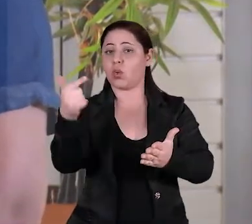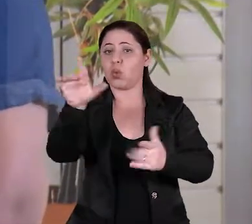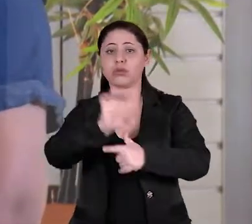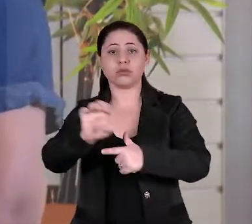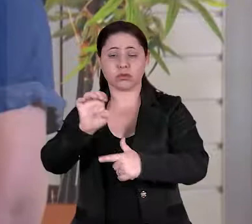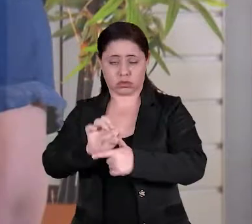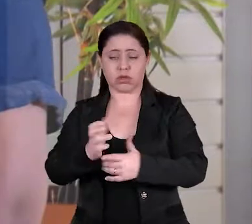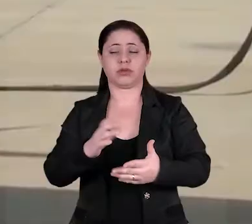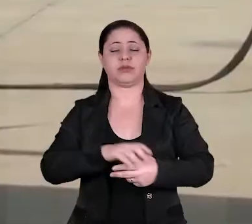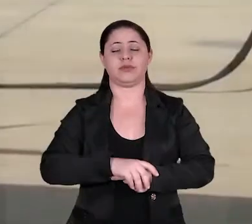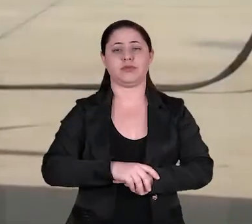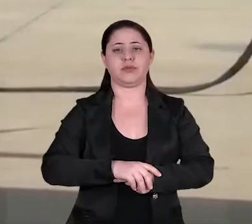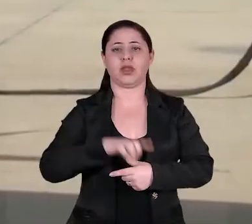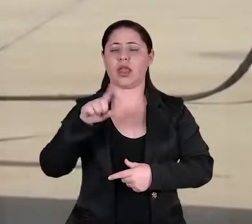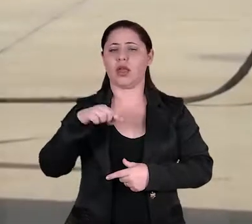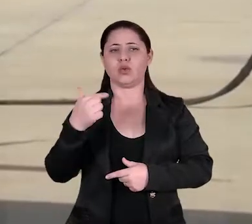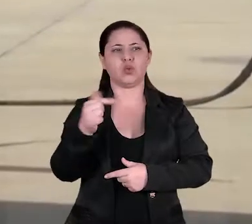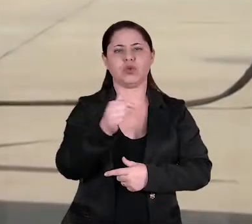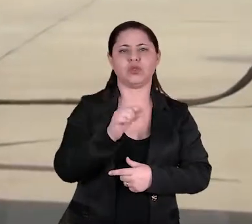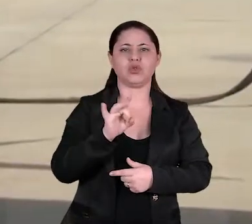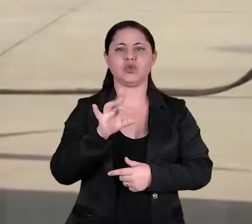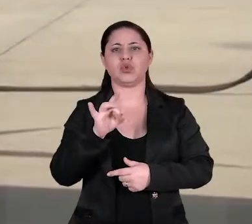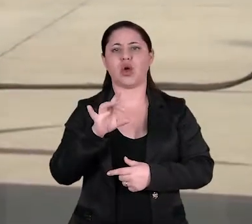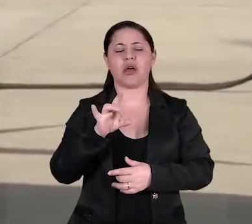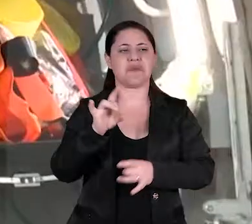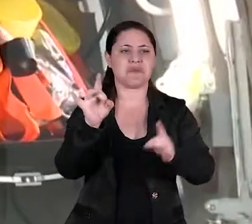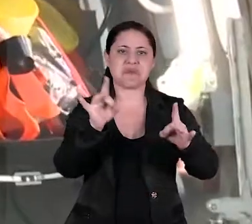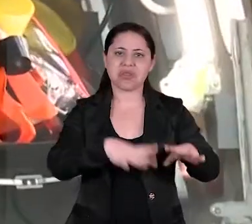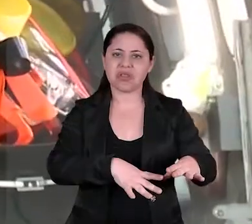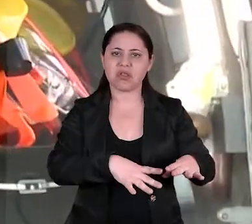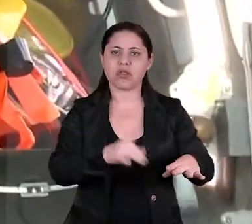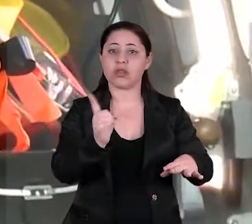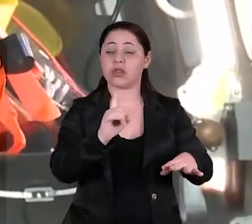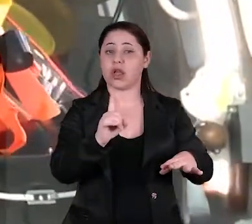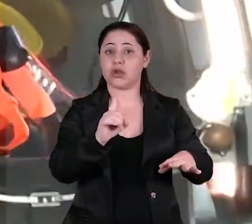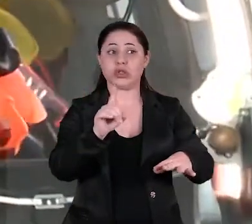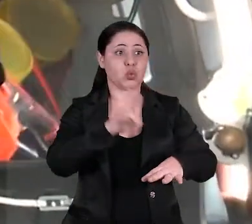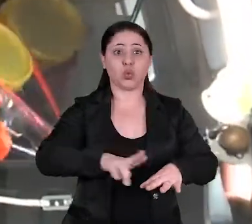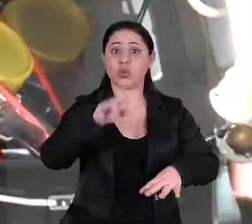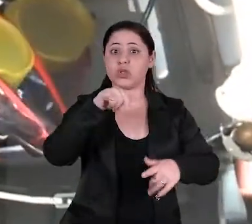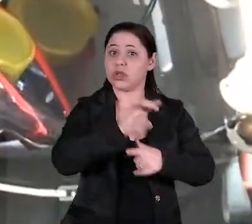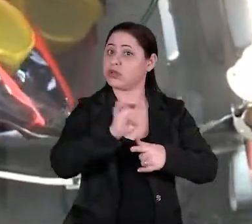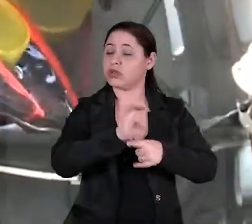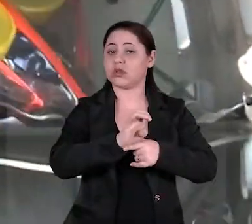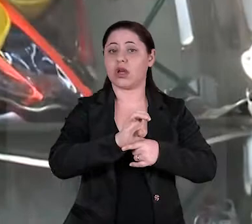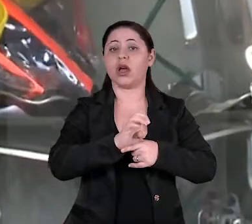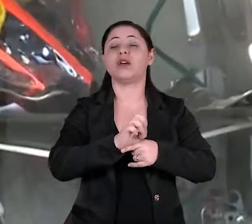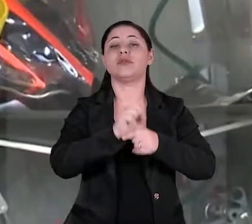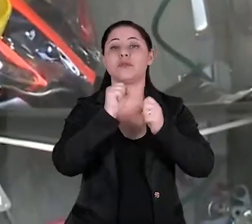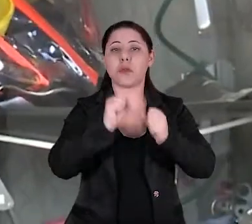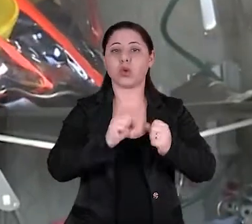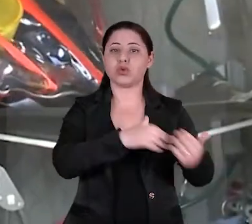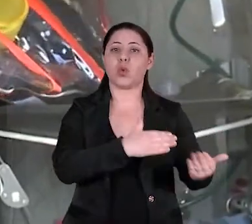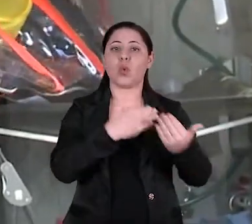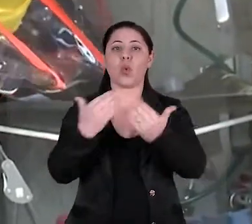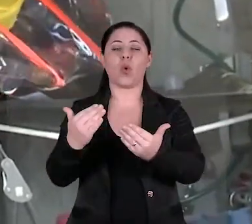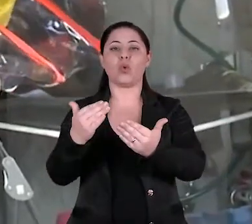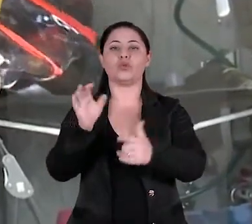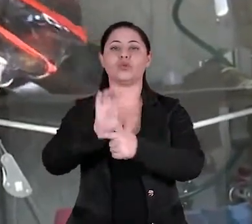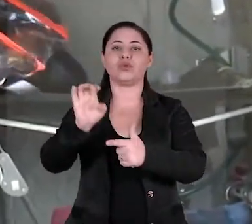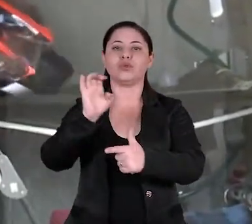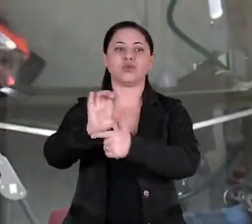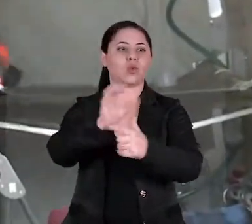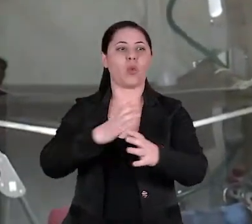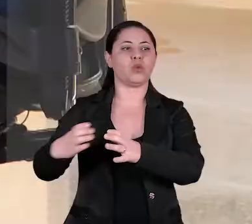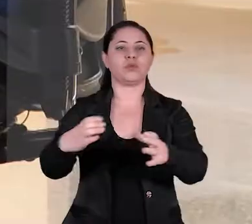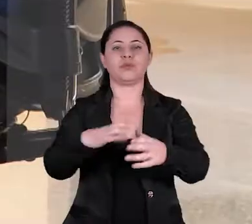para outros estados. Então, eles não são desperdiçados, né? Então, se não são utilizados no estado, ele é encaminhado